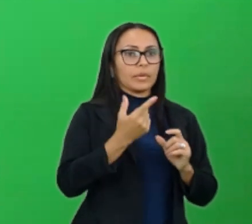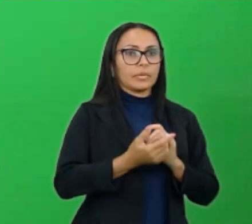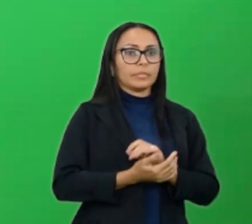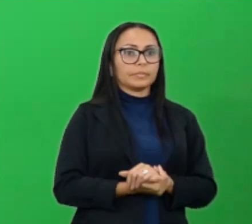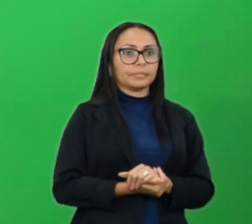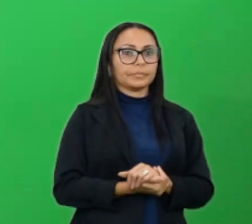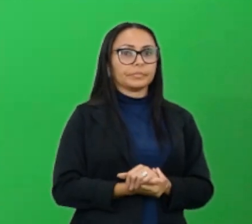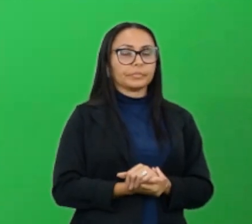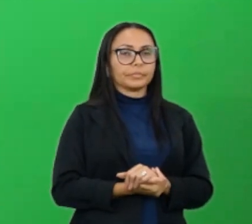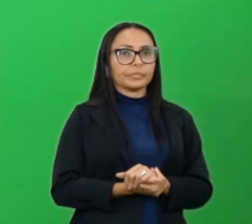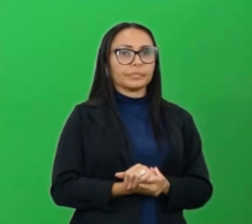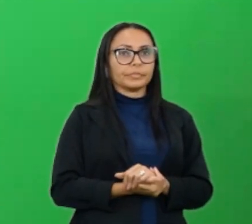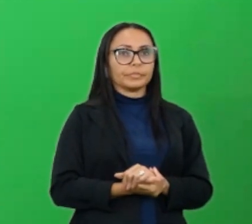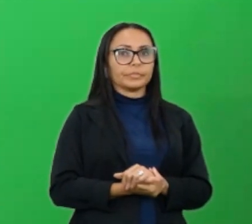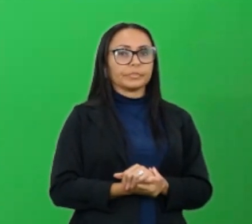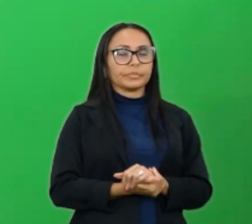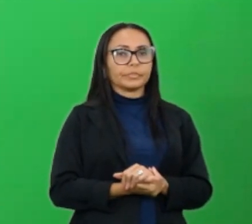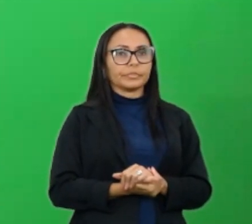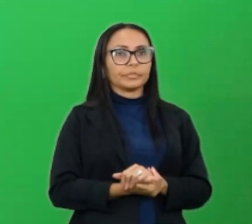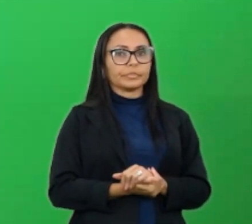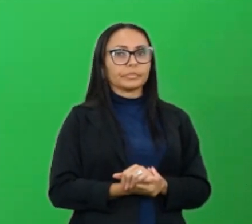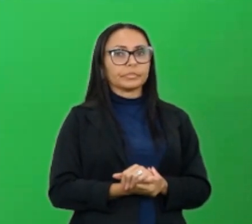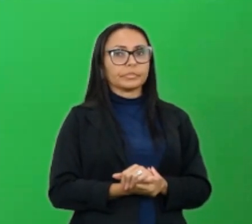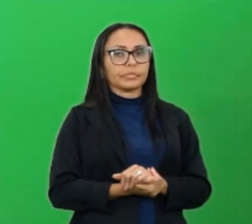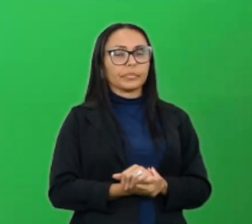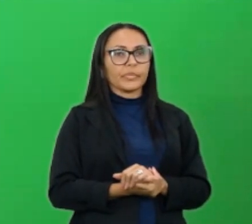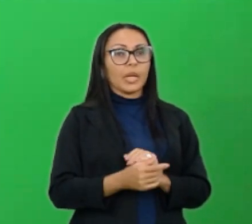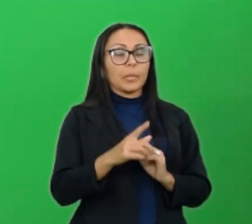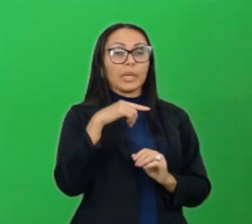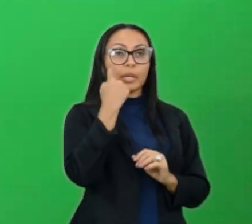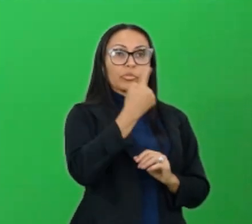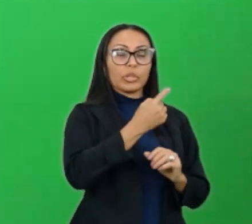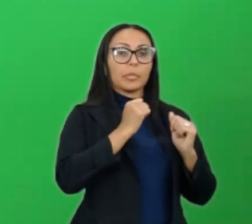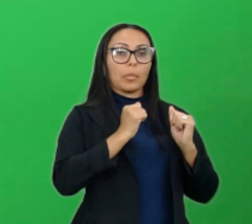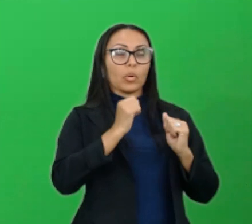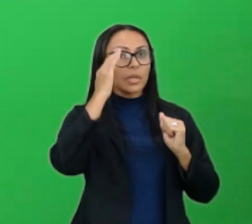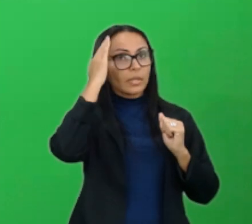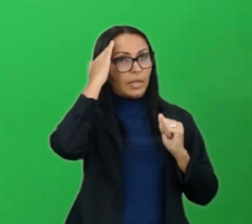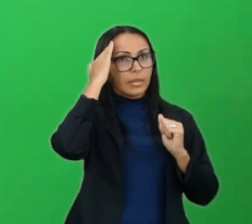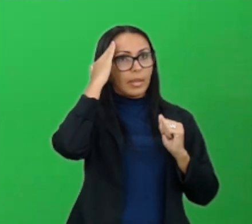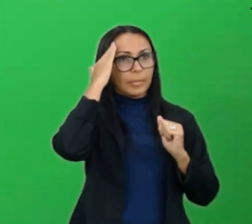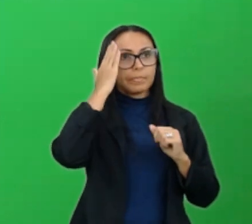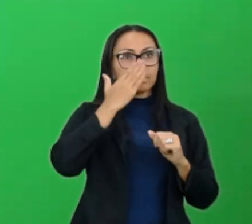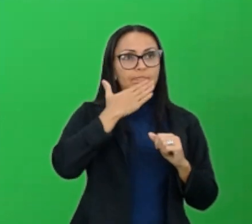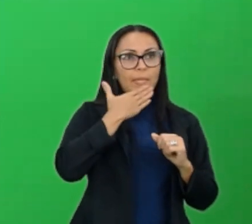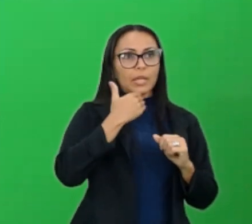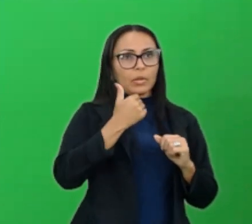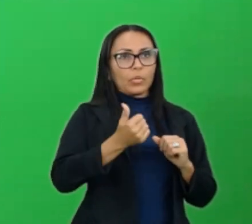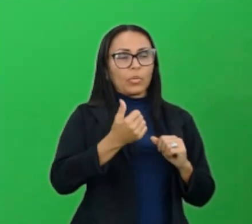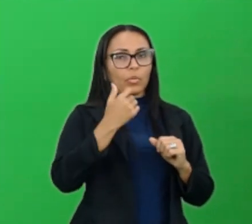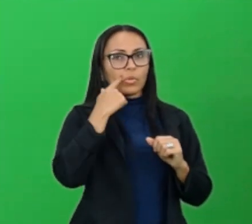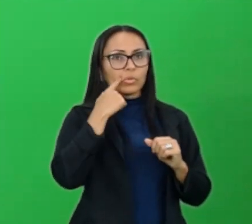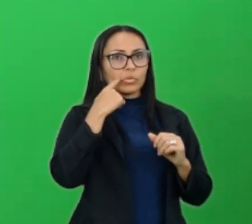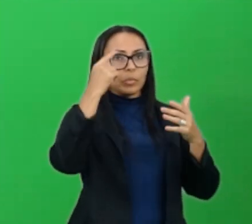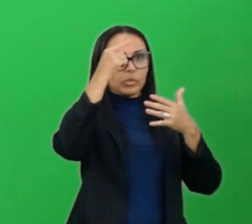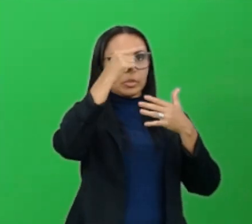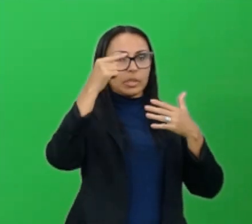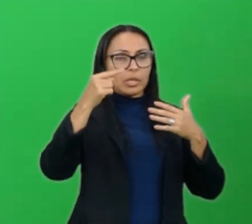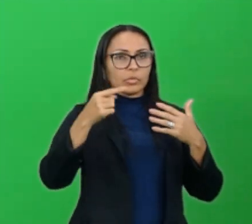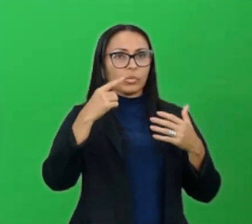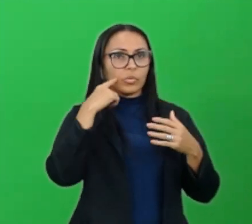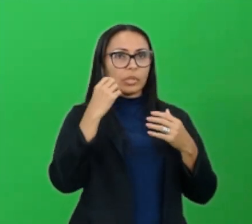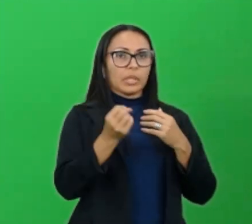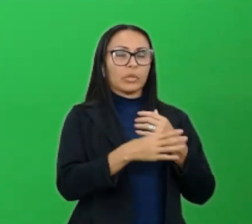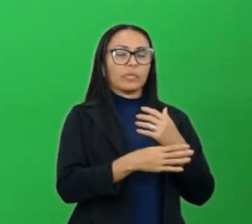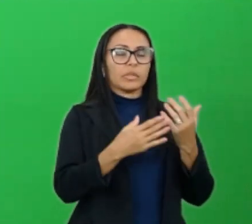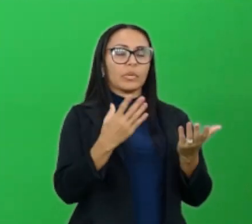Bom, para que a gente possa entender um pouco mais sobre os indicadores de inovação, é importante que a gente